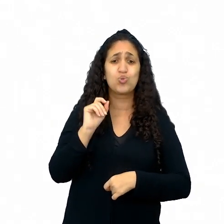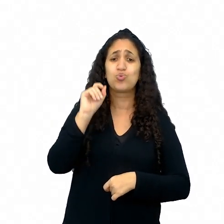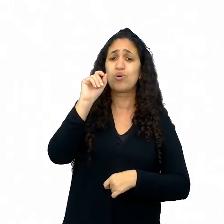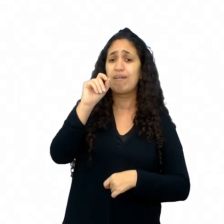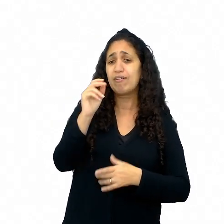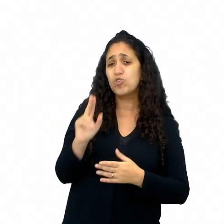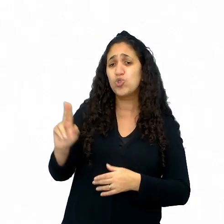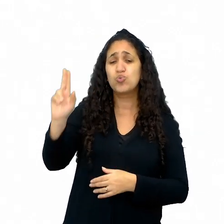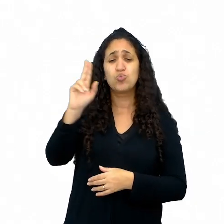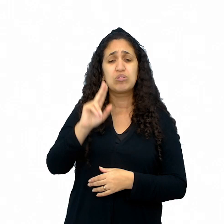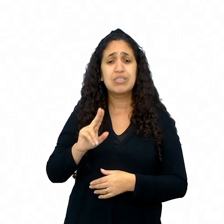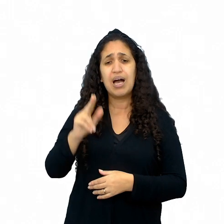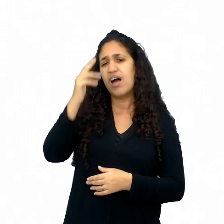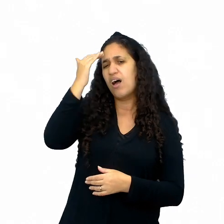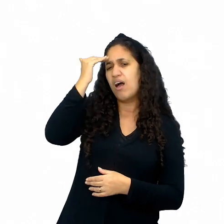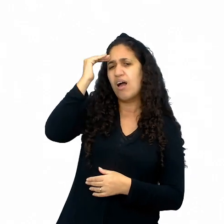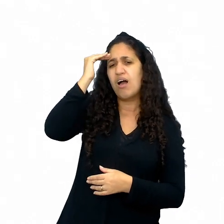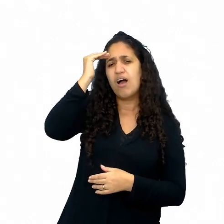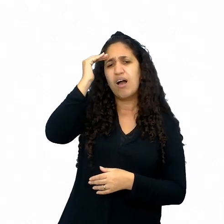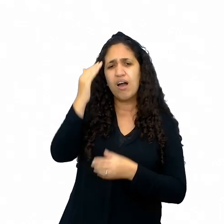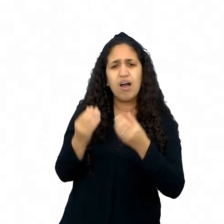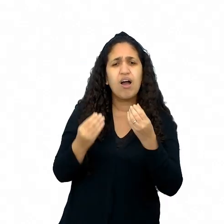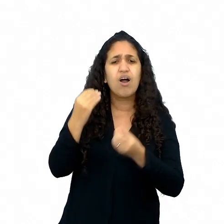de entender como